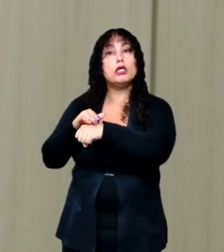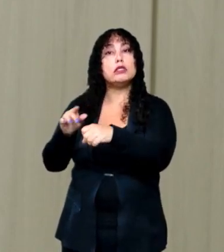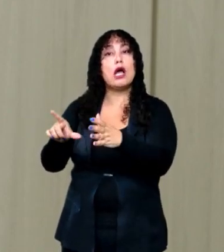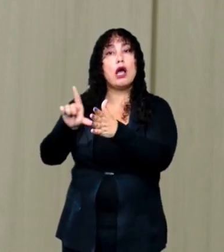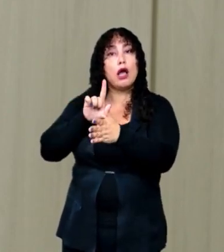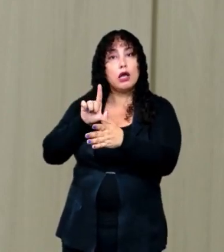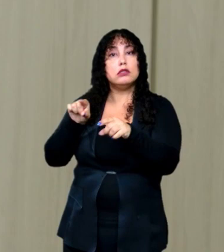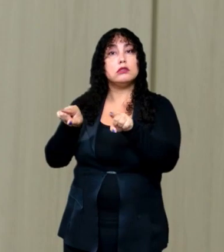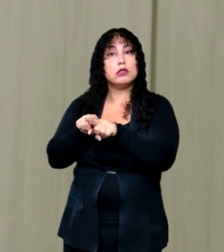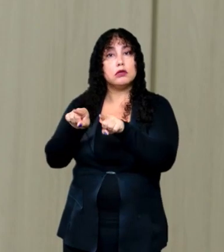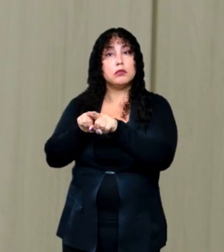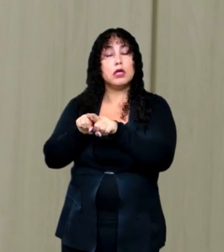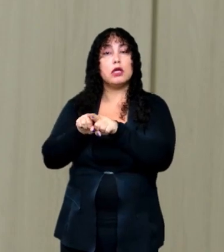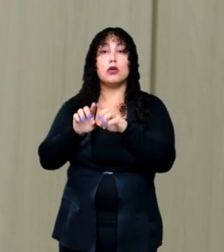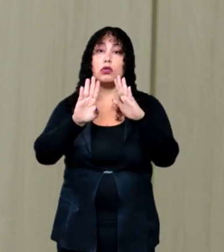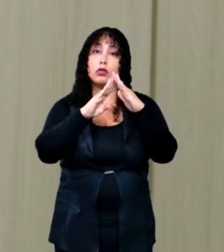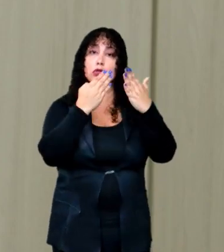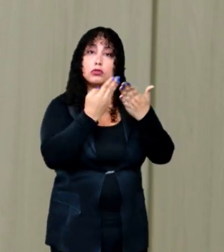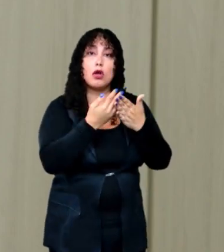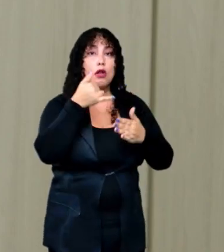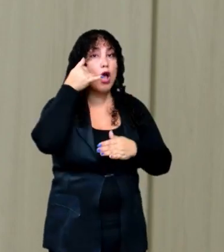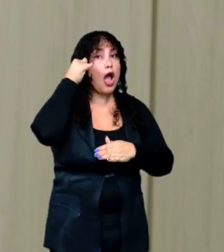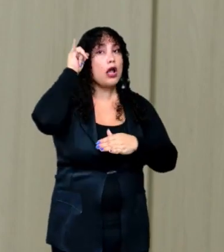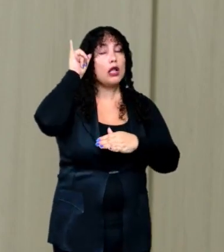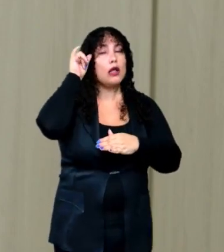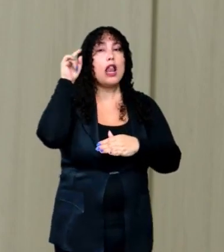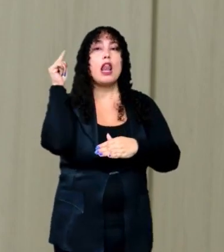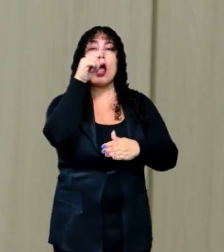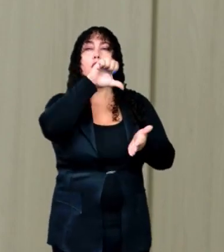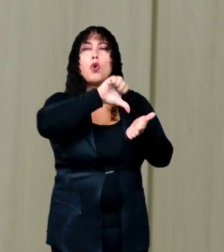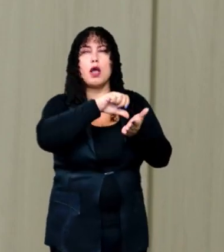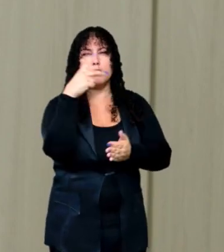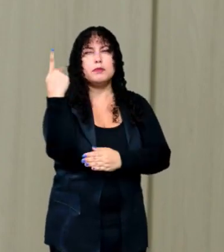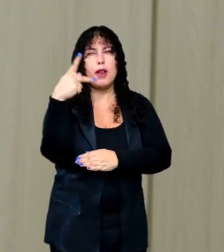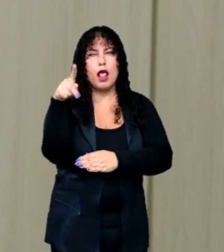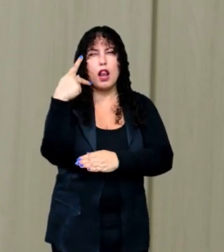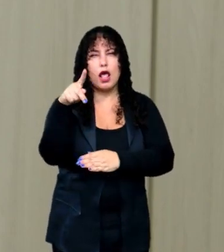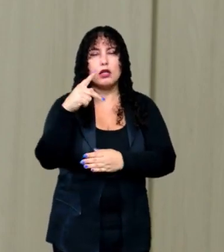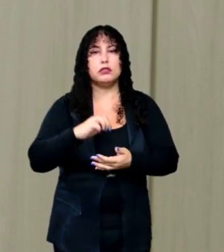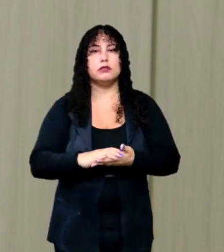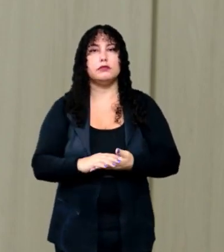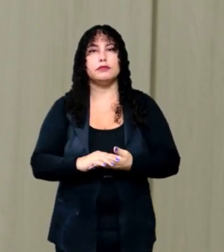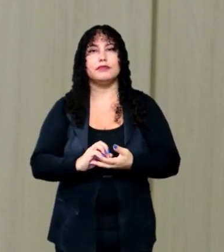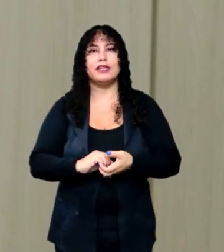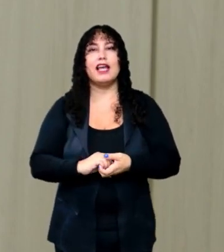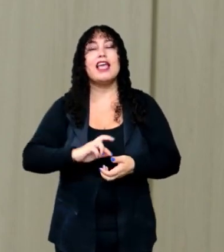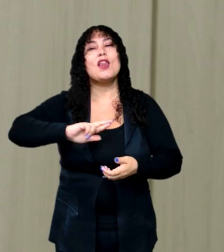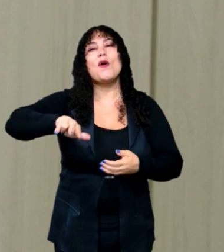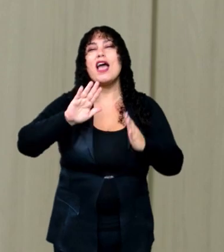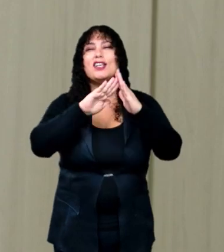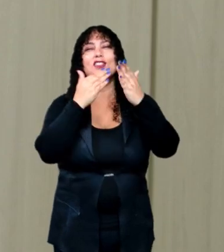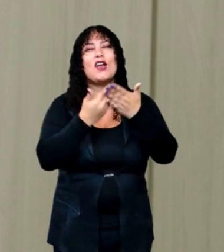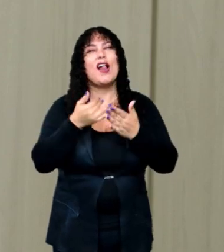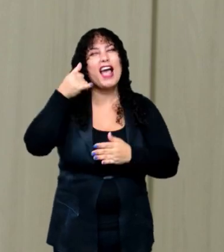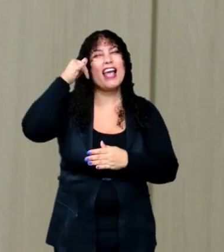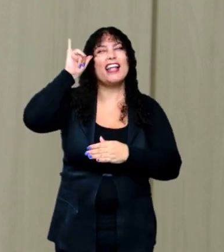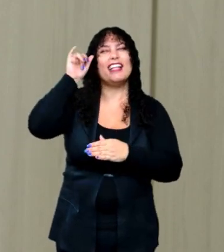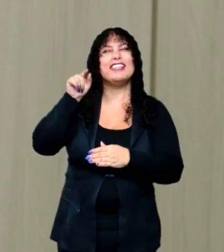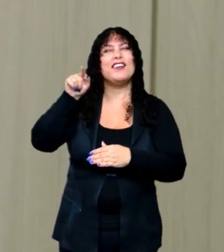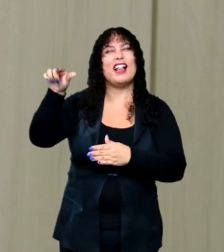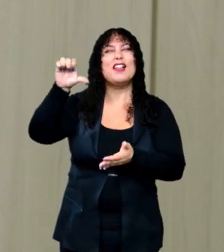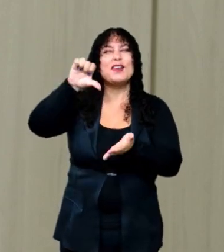quando a gente está no colégio agrícola, lá no campus Planaltina, que já não é mais o colégio agrícola, quando a gente está lá no